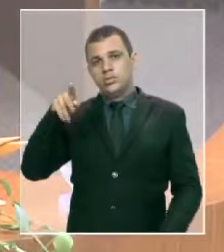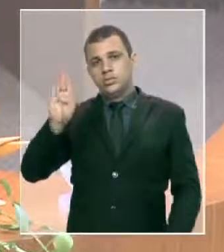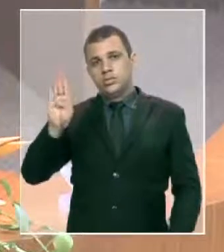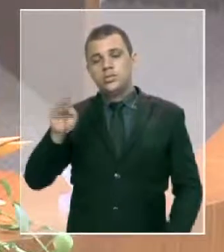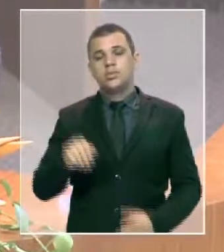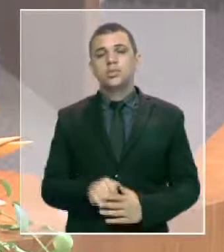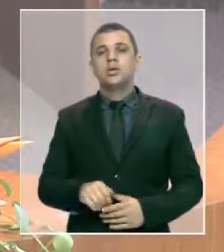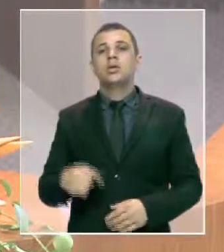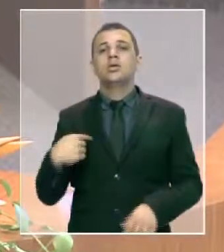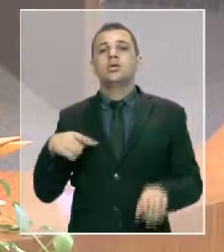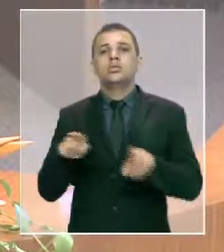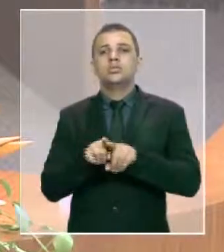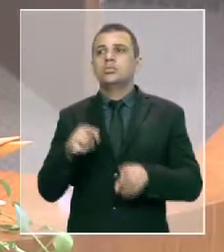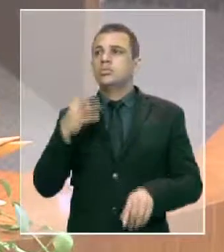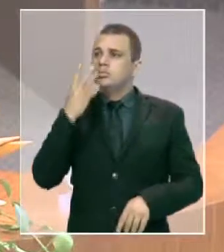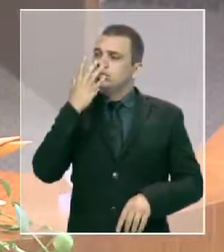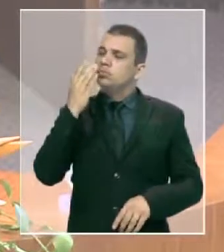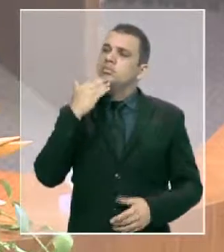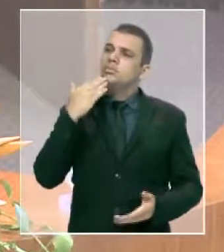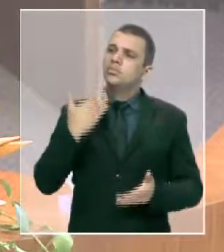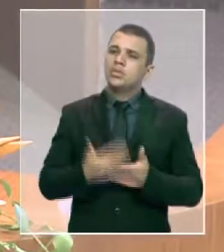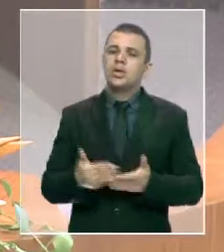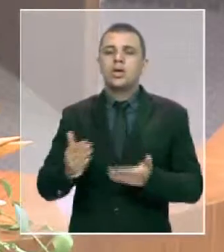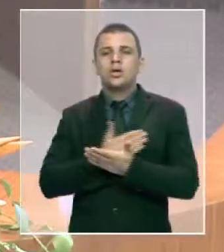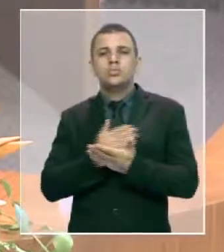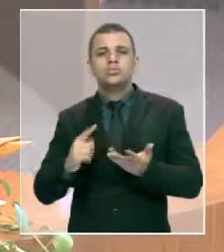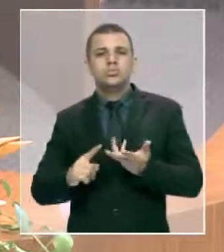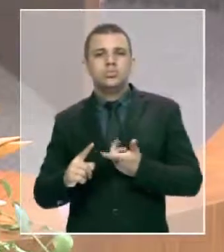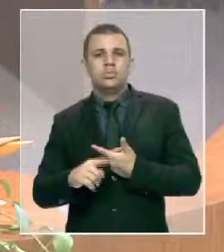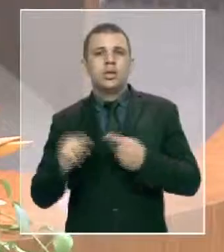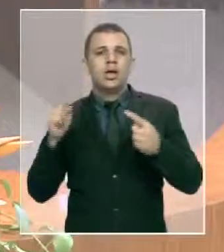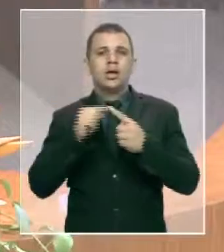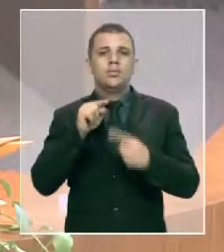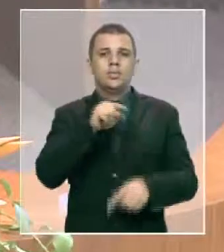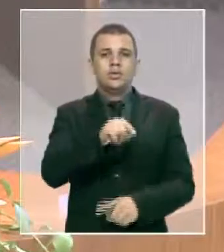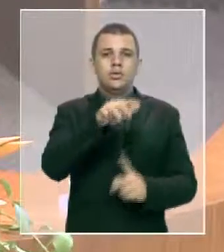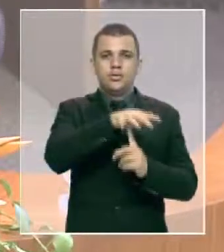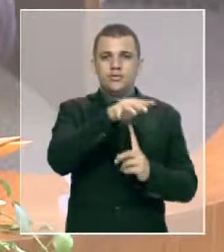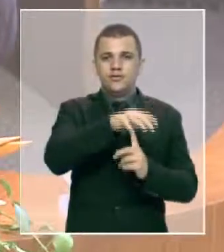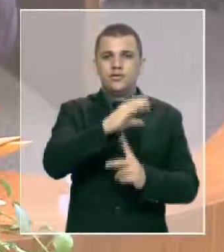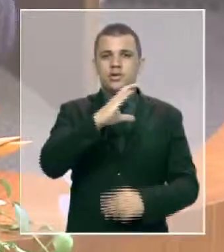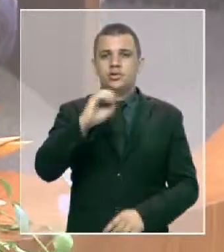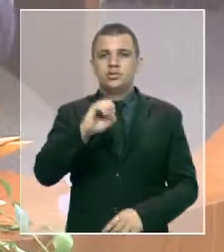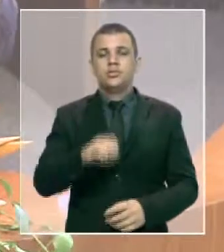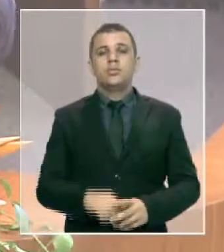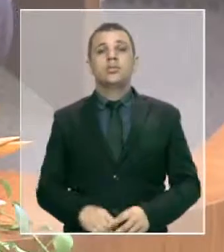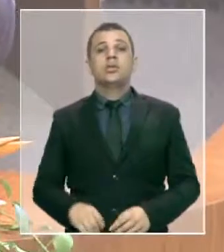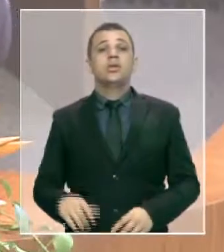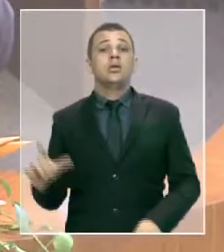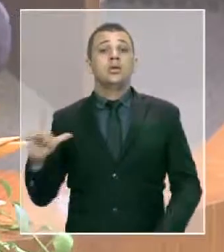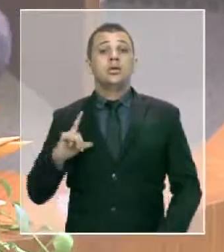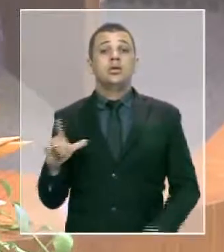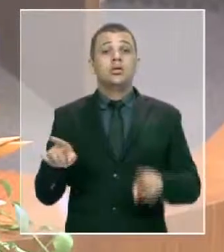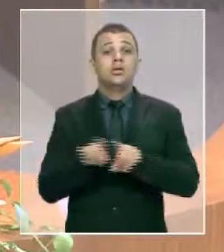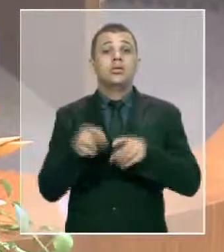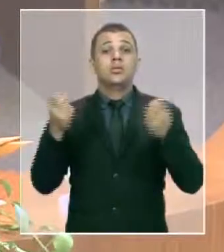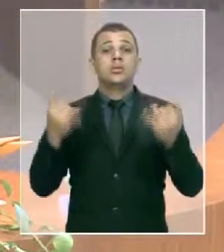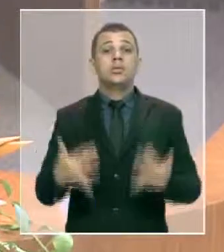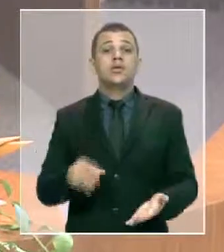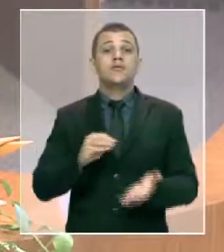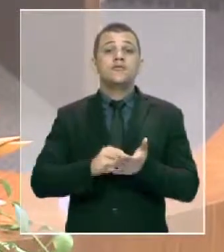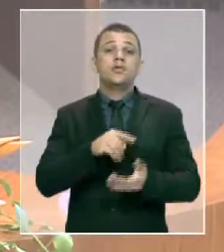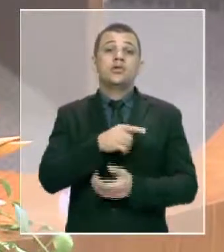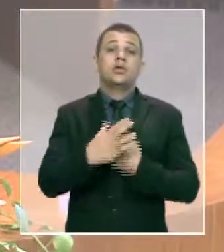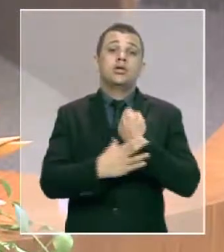nas feiras, principalmente na feira cidade operária, e ontem eu fiz essa referência, principalmente à falta de segurança.